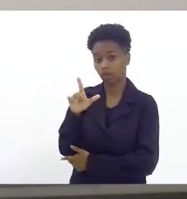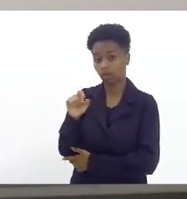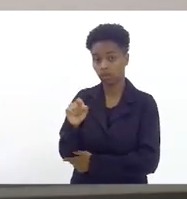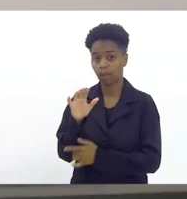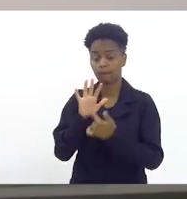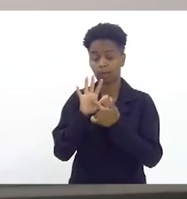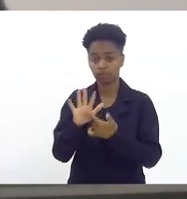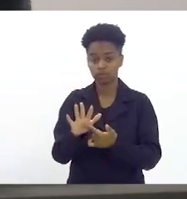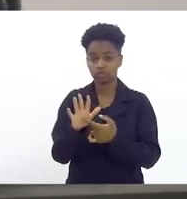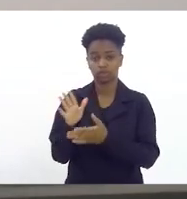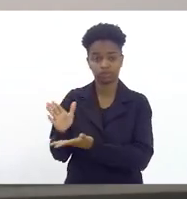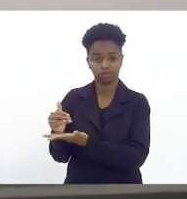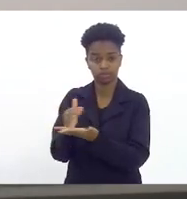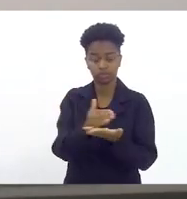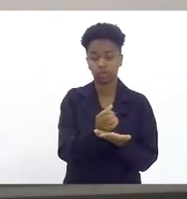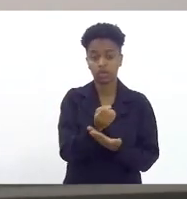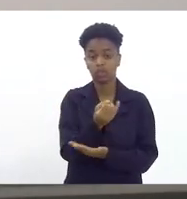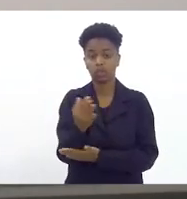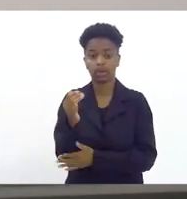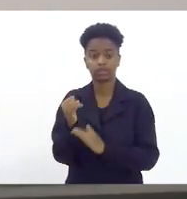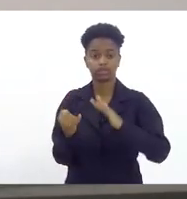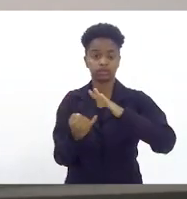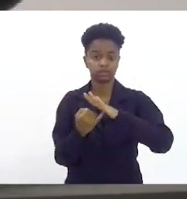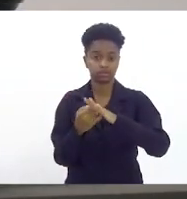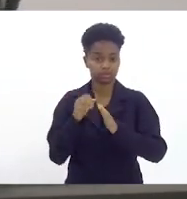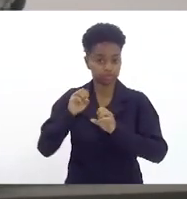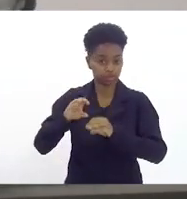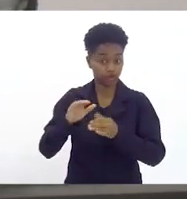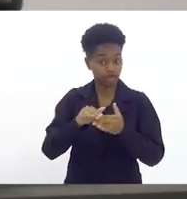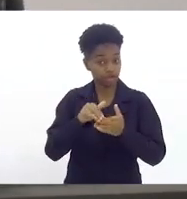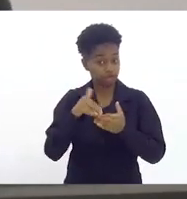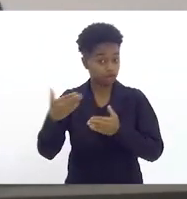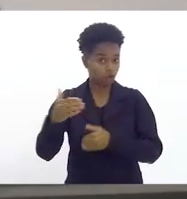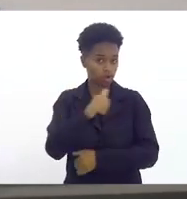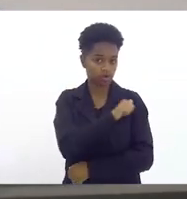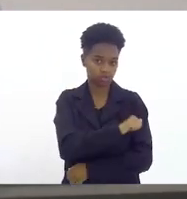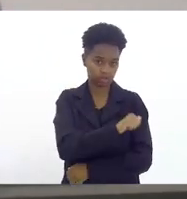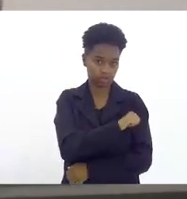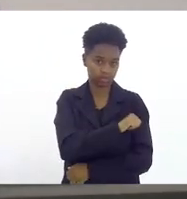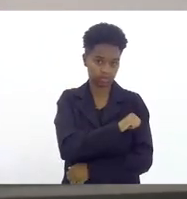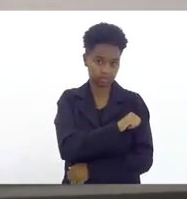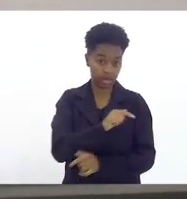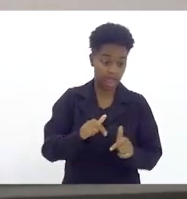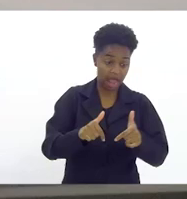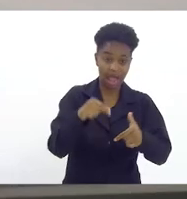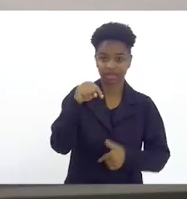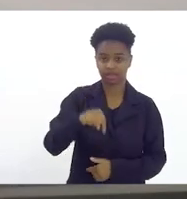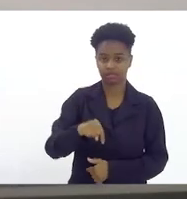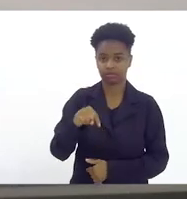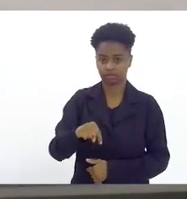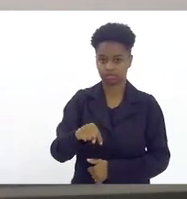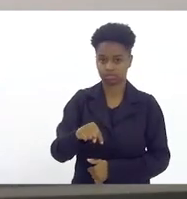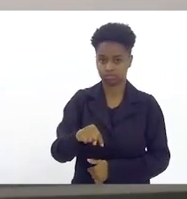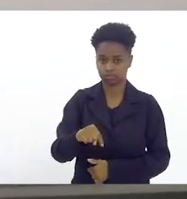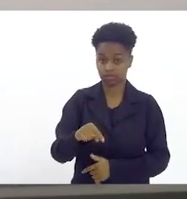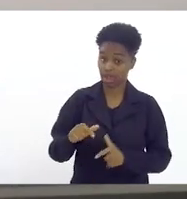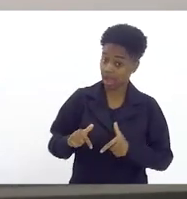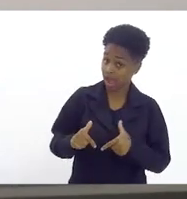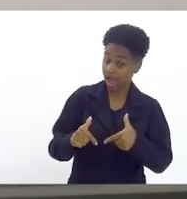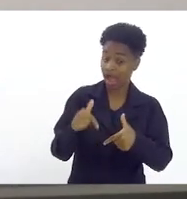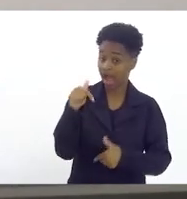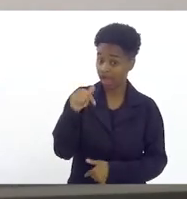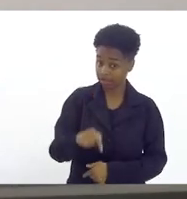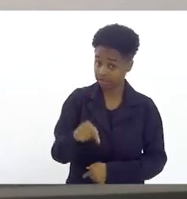pelo diesel a quantidade de instituições de ensino de fora do Rio de Janeiro aqui atuando aqui atuando aqui